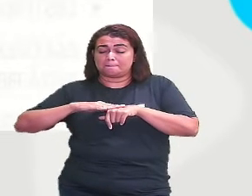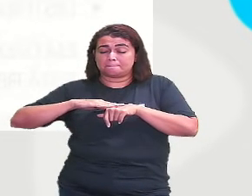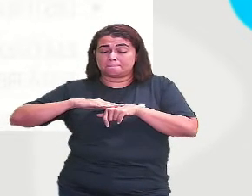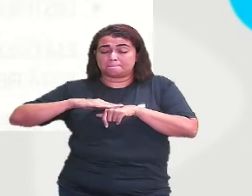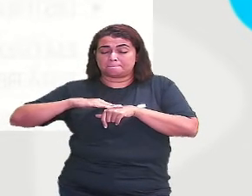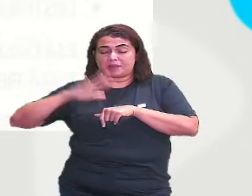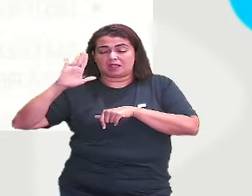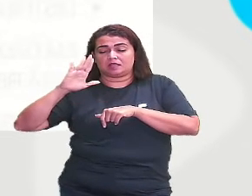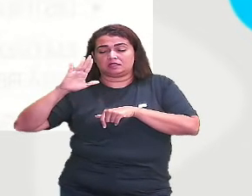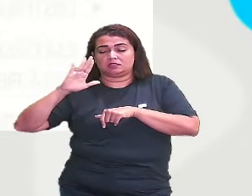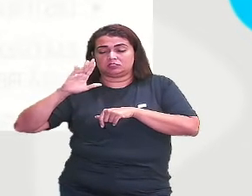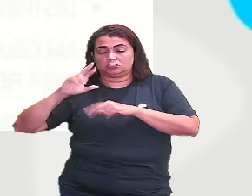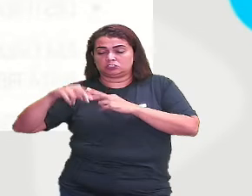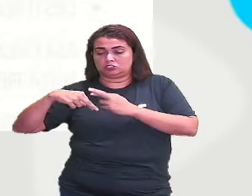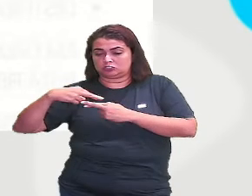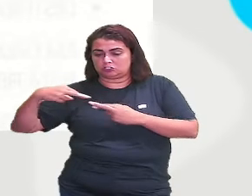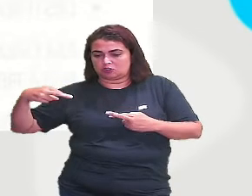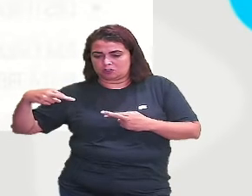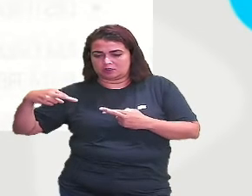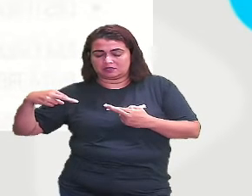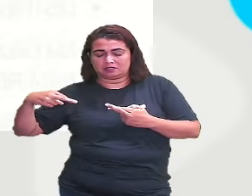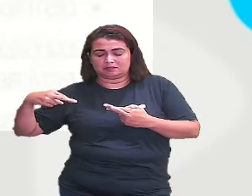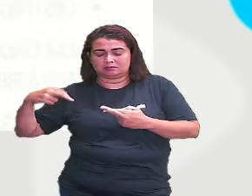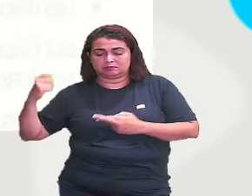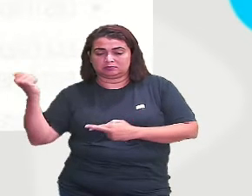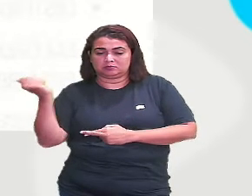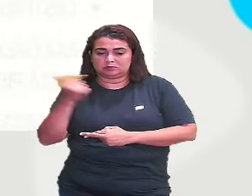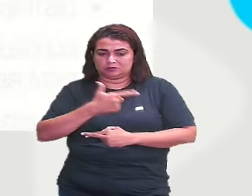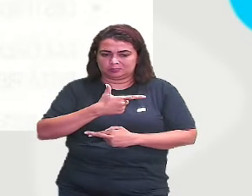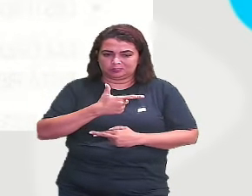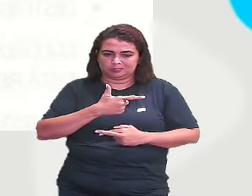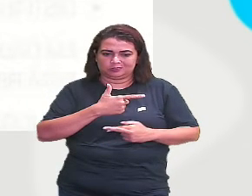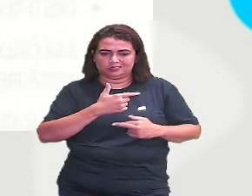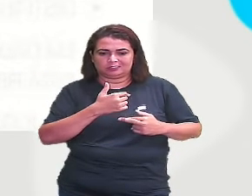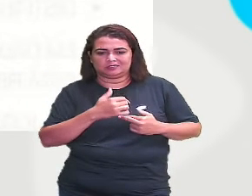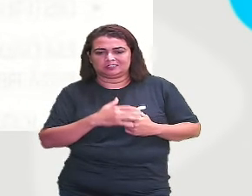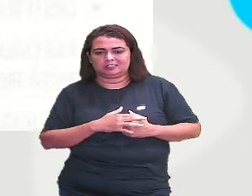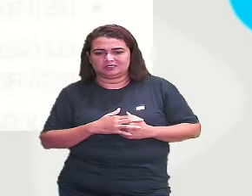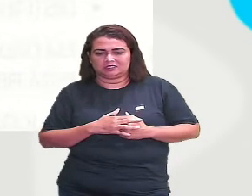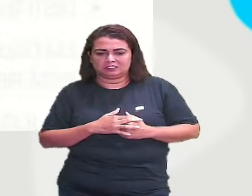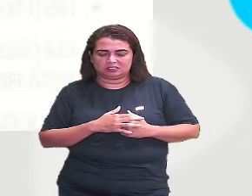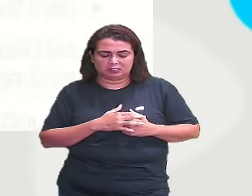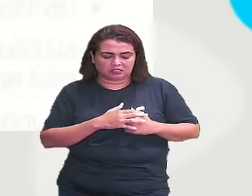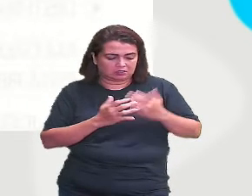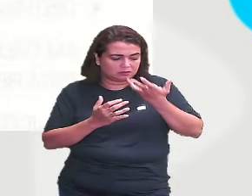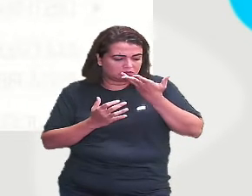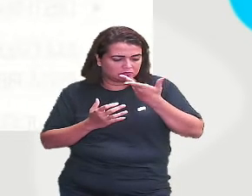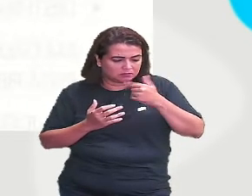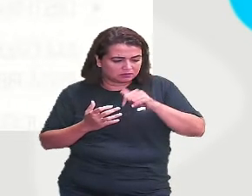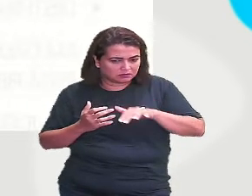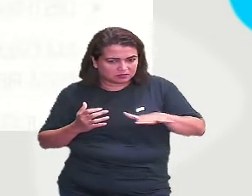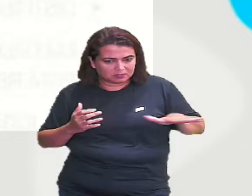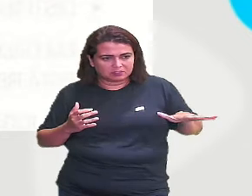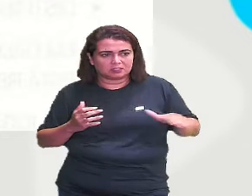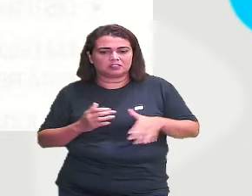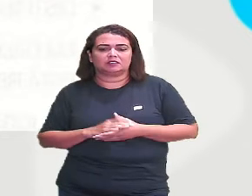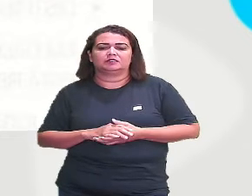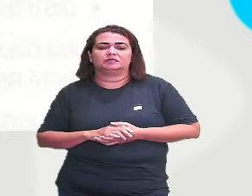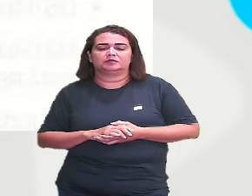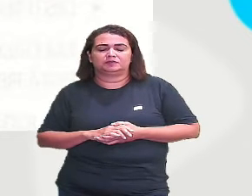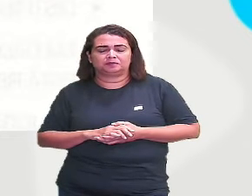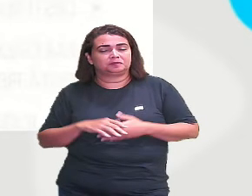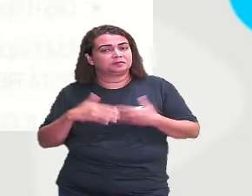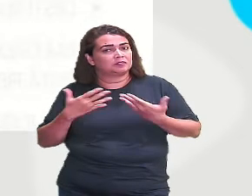cordas do que criança. Tem 7 cordas e só tem 6 crianças. Por causa disso, a quantidade,